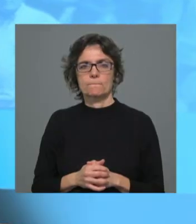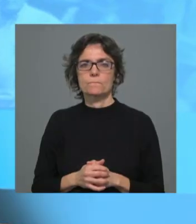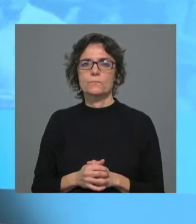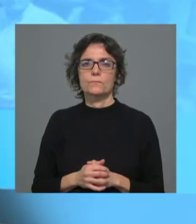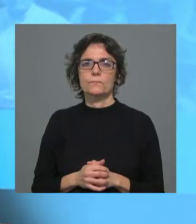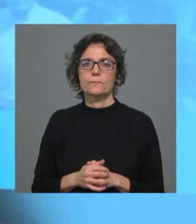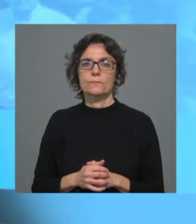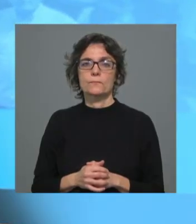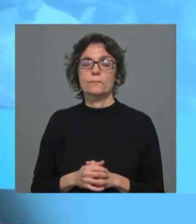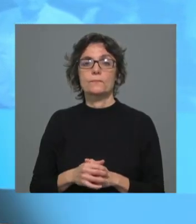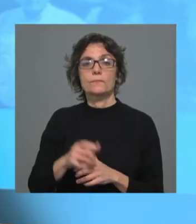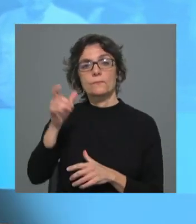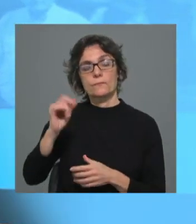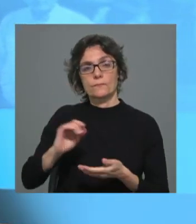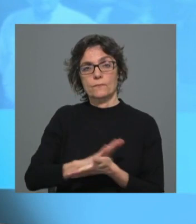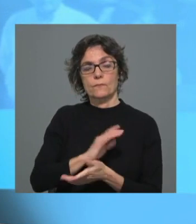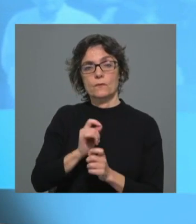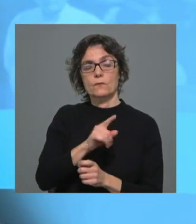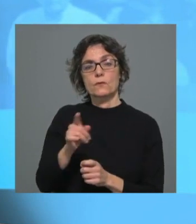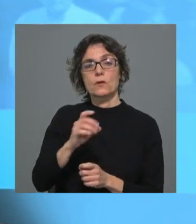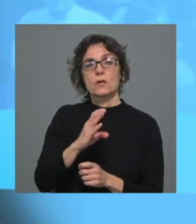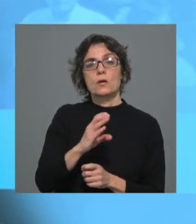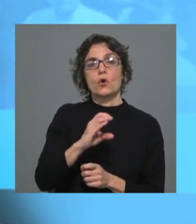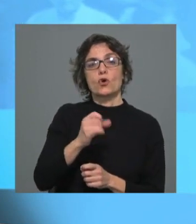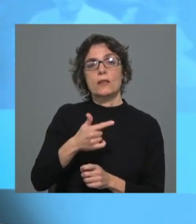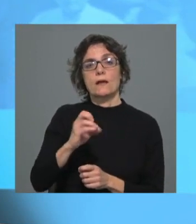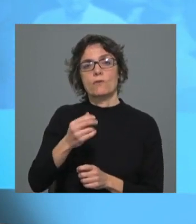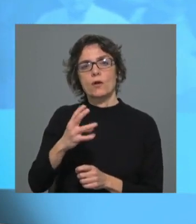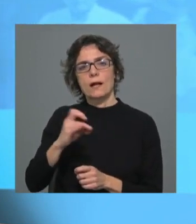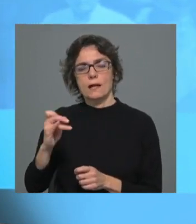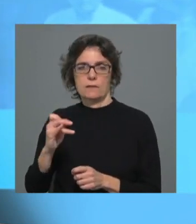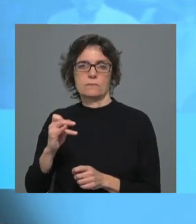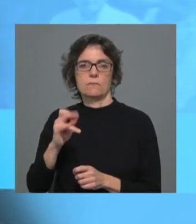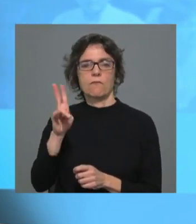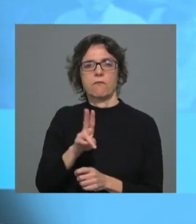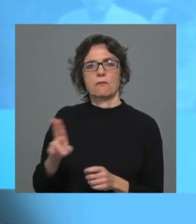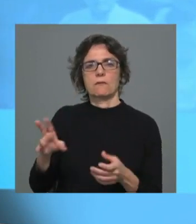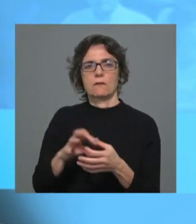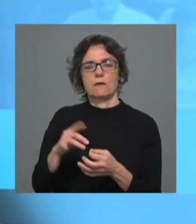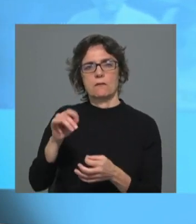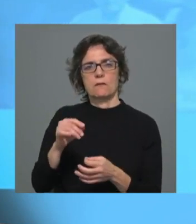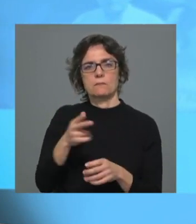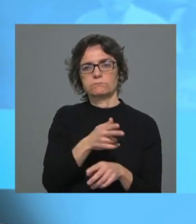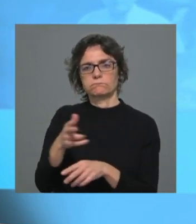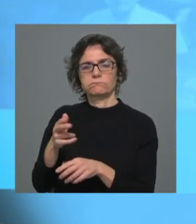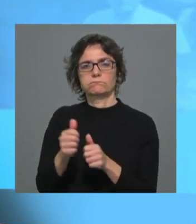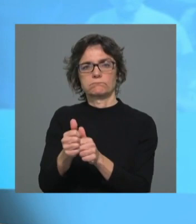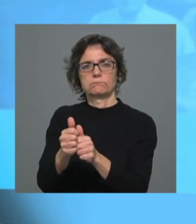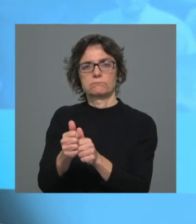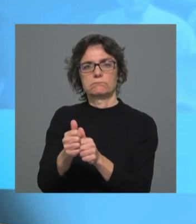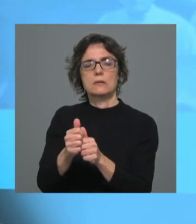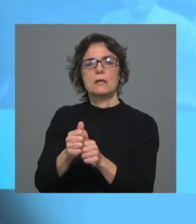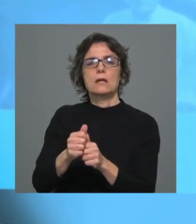O jornalista Otávio Carmo, vaticanista e chefe de redação da agência Eclésia, acompanhou esta visita que resultou